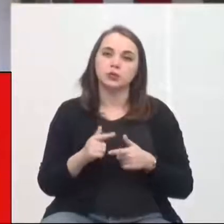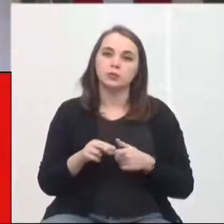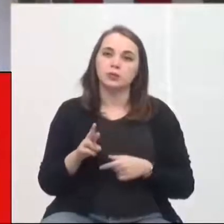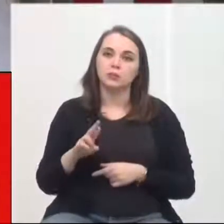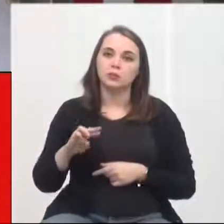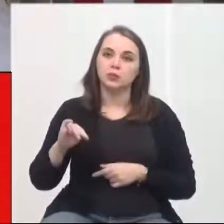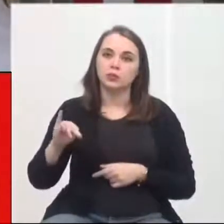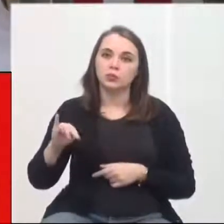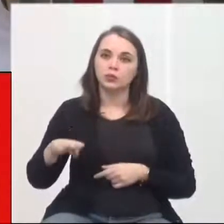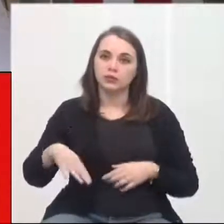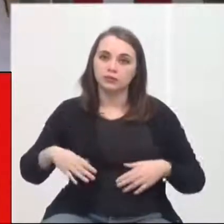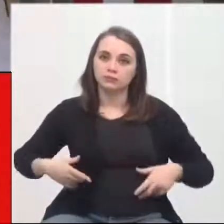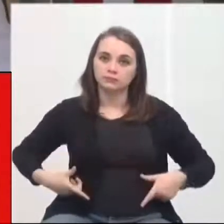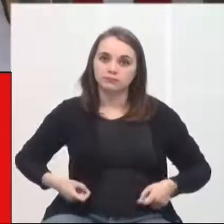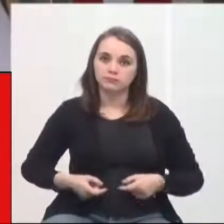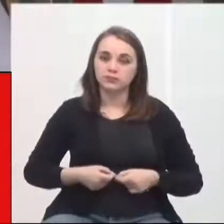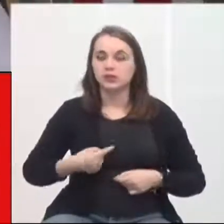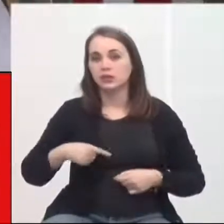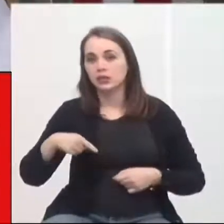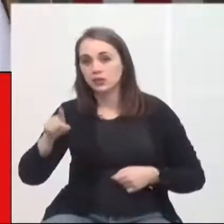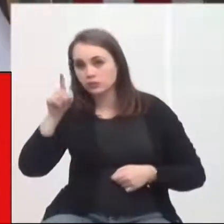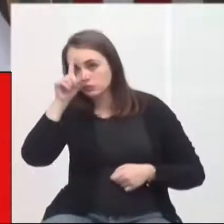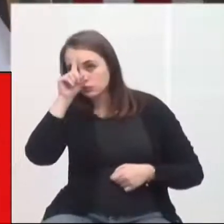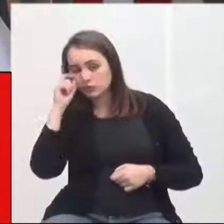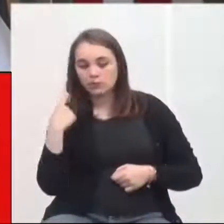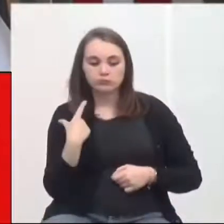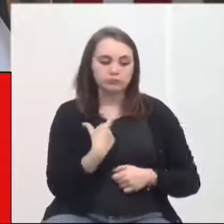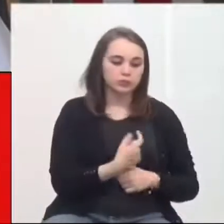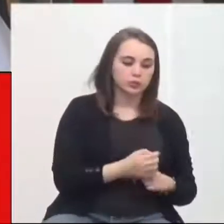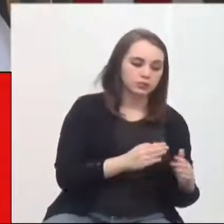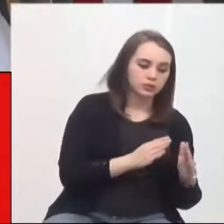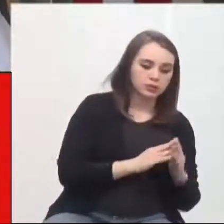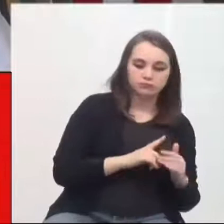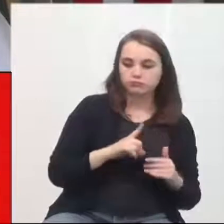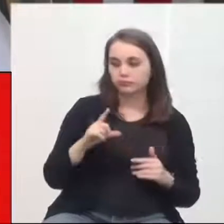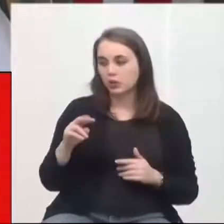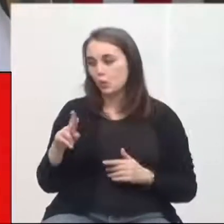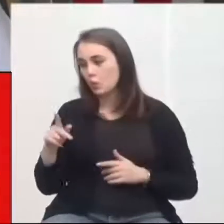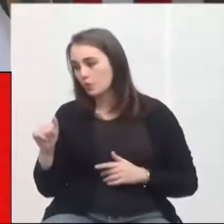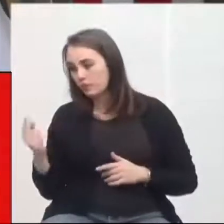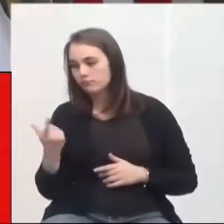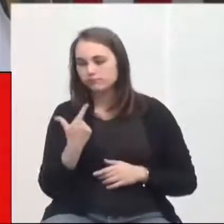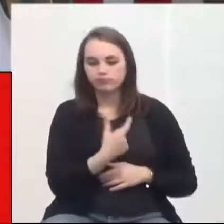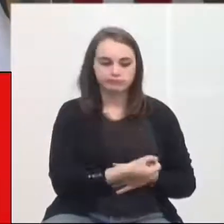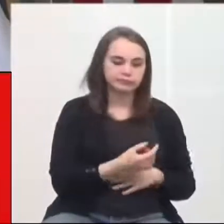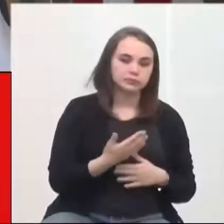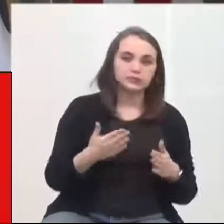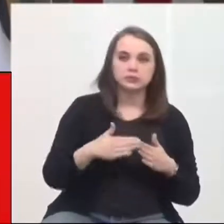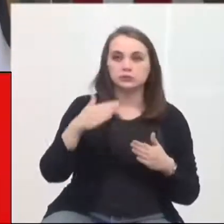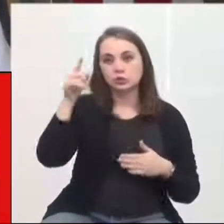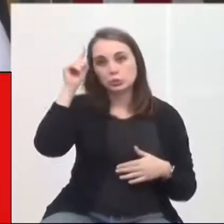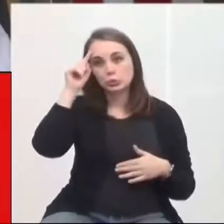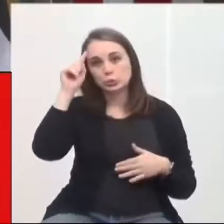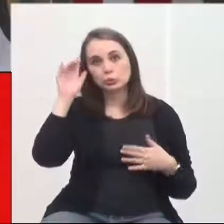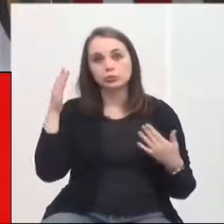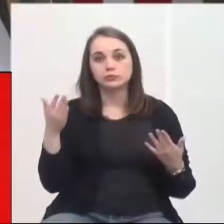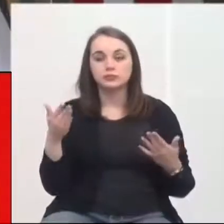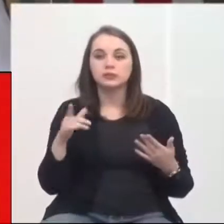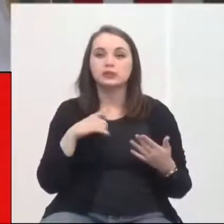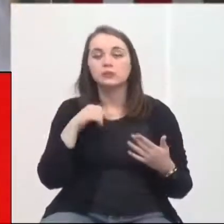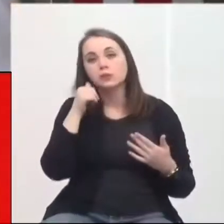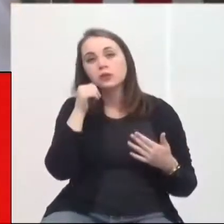renal vindo à UPA, indo ao Hospital São José, semanalmente ou diariamente. Tem uma senhora no Rio